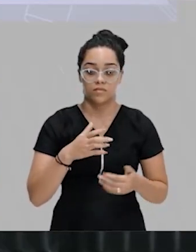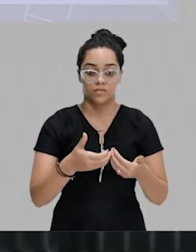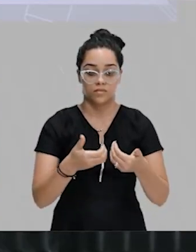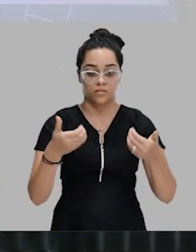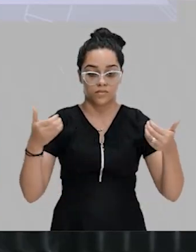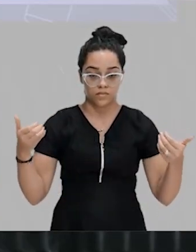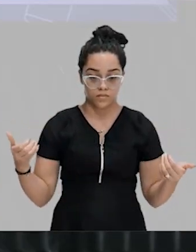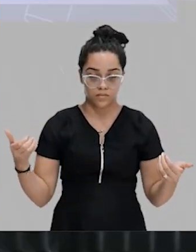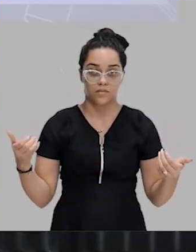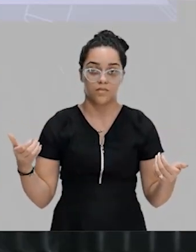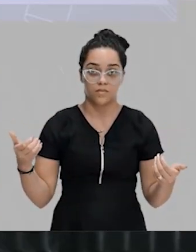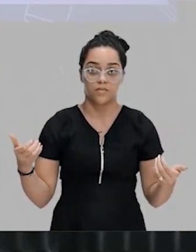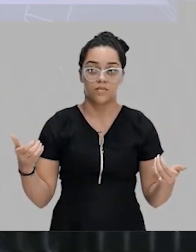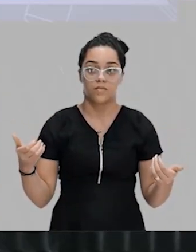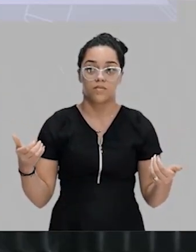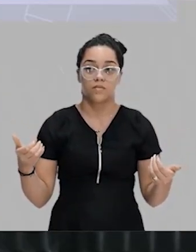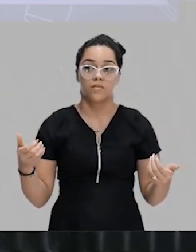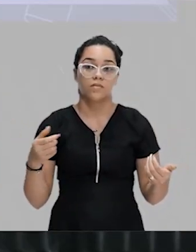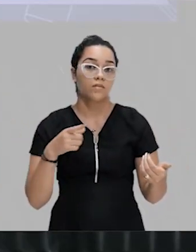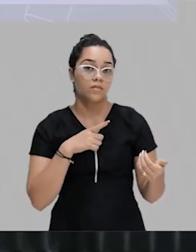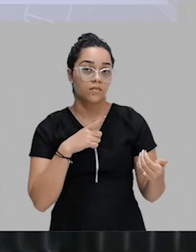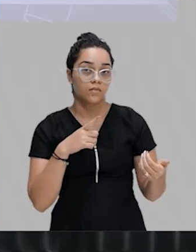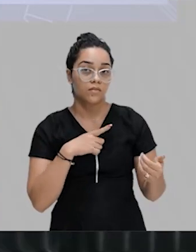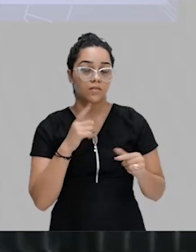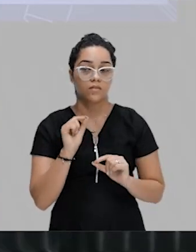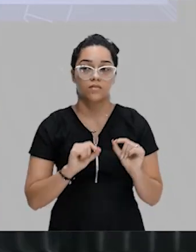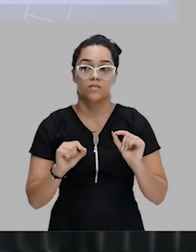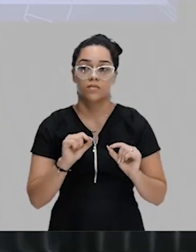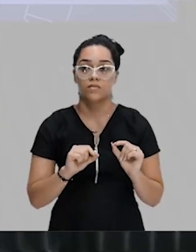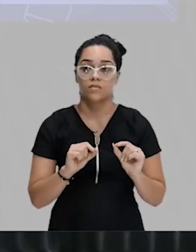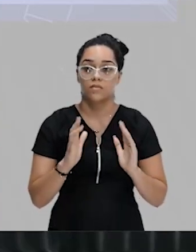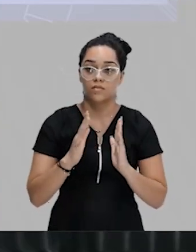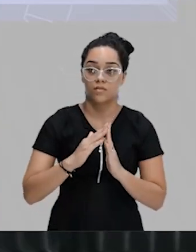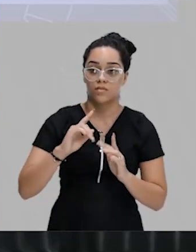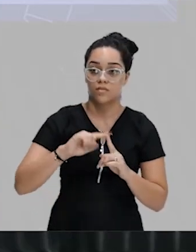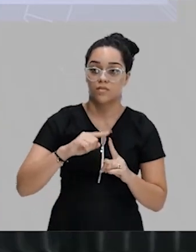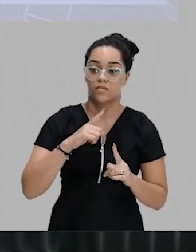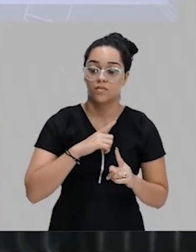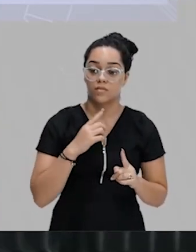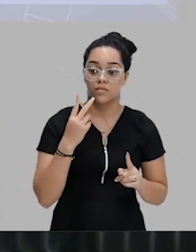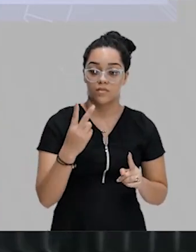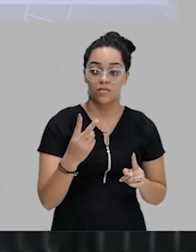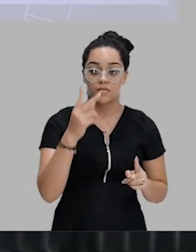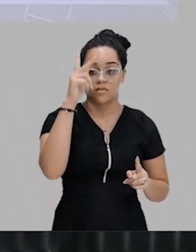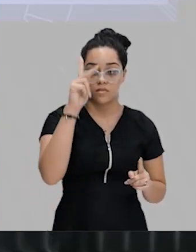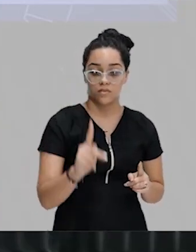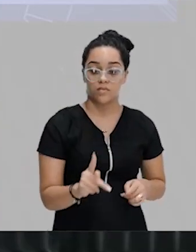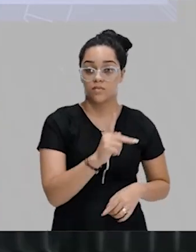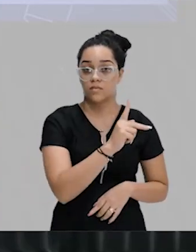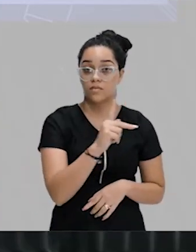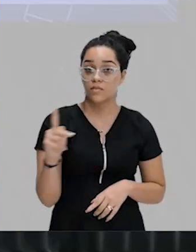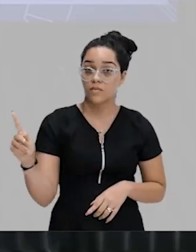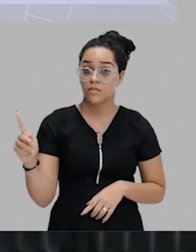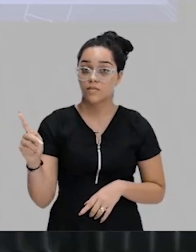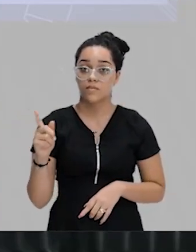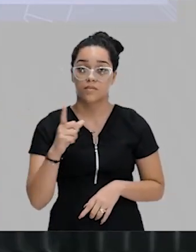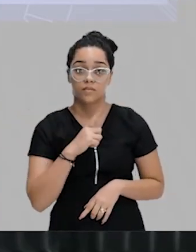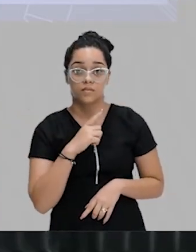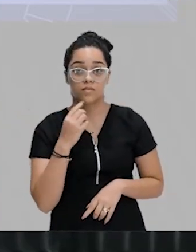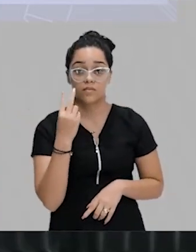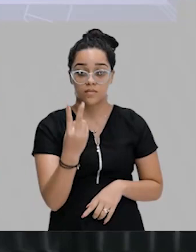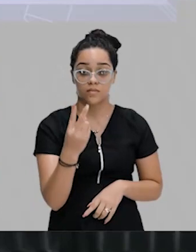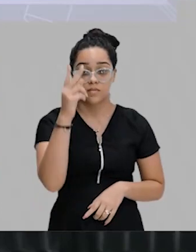teremos uma divisão interna, a partir do momento que a Igreja passa a ter 2 papas. Nós teremos basicamente